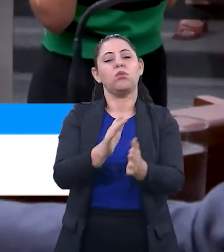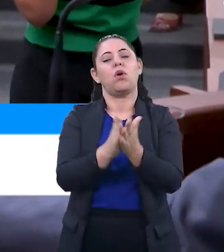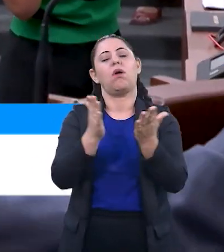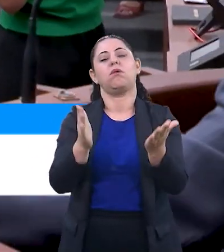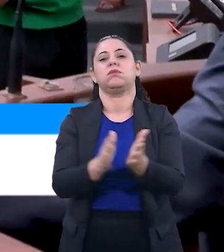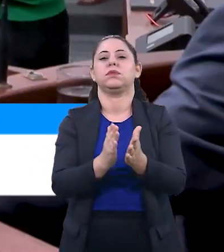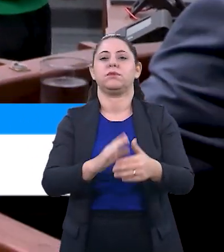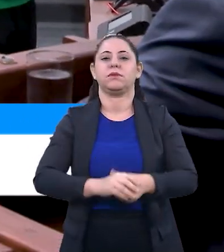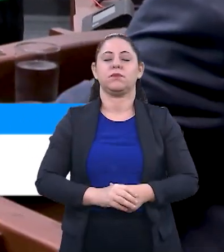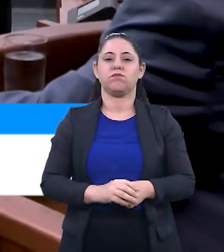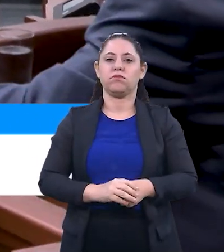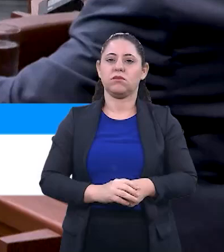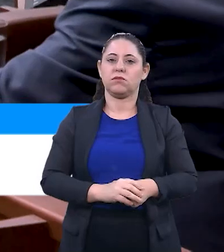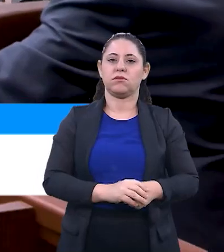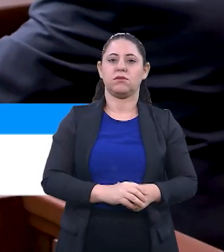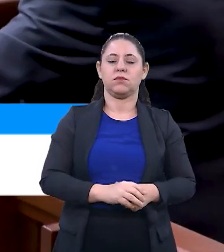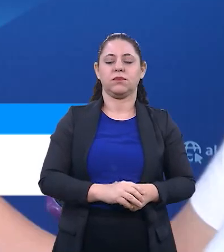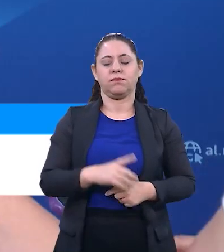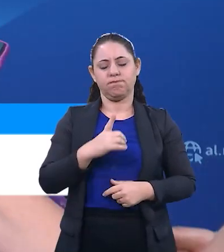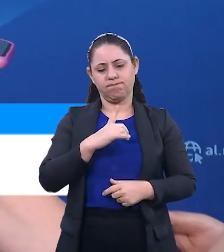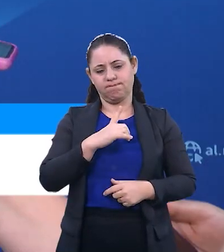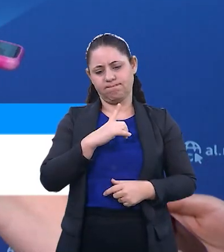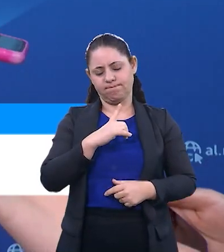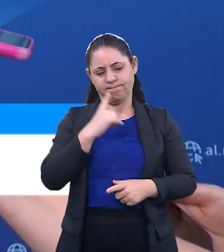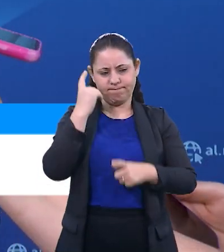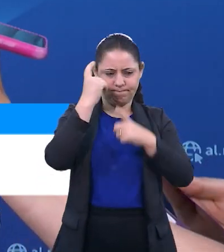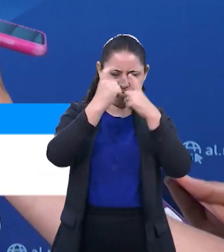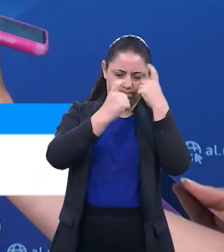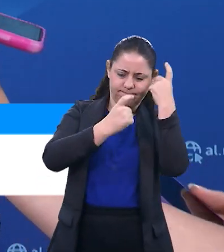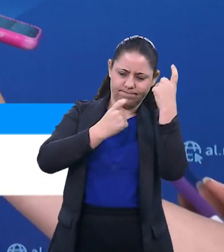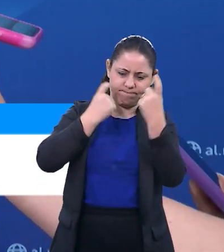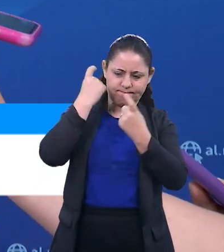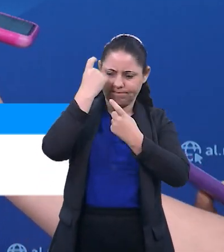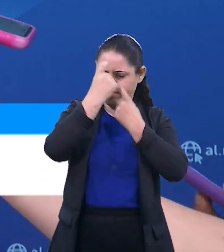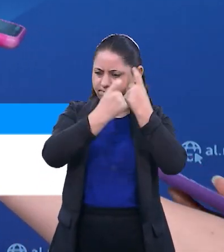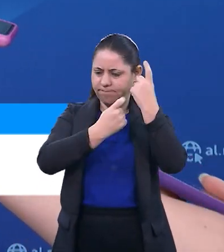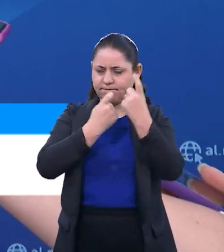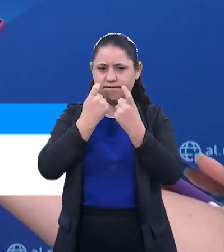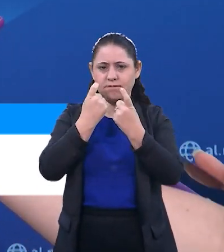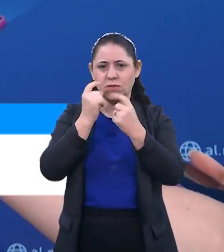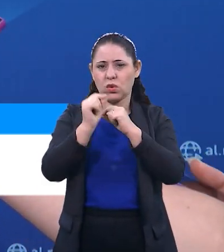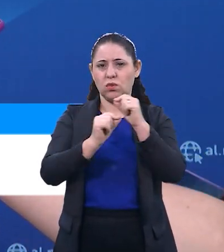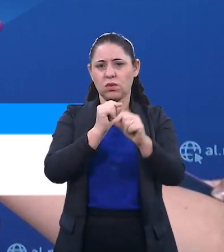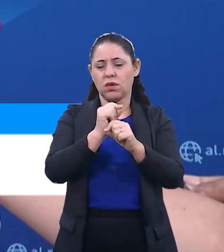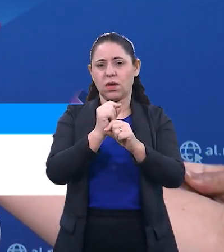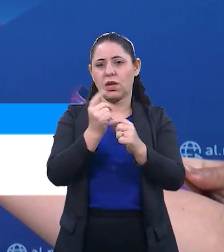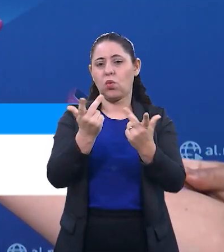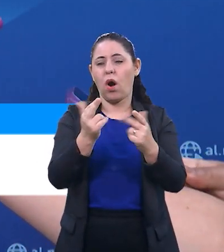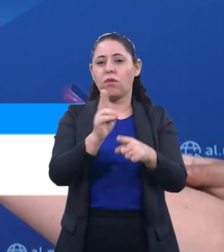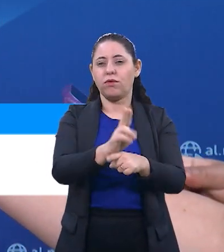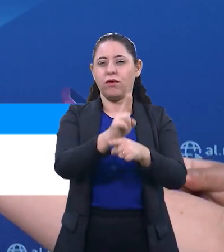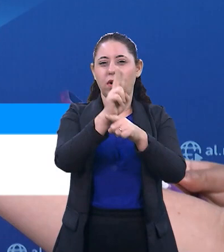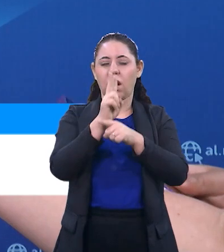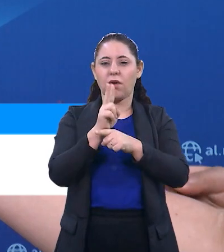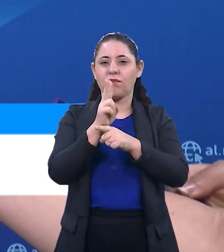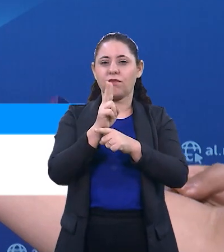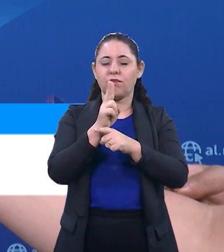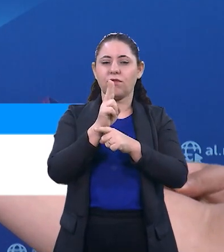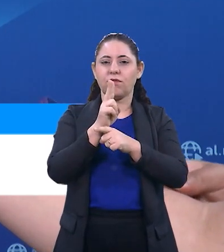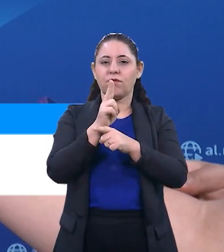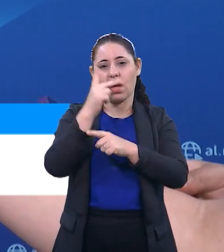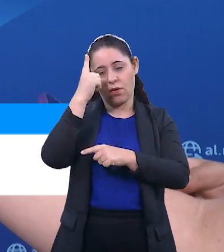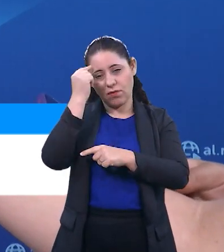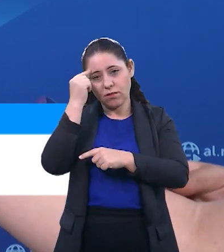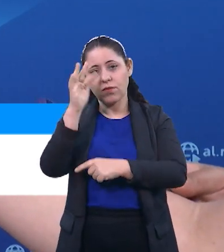os estudantes de baixa renda. A gente tem uma preocupação muito grande com o financiamento para os estudantes